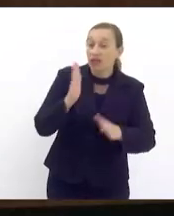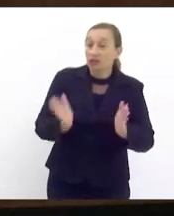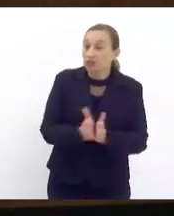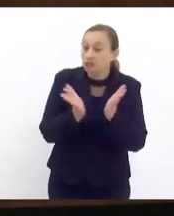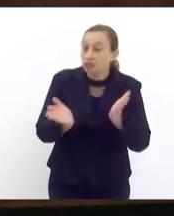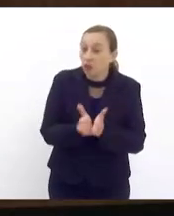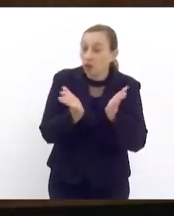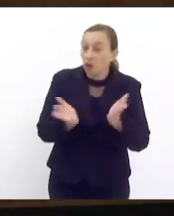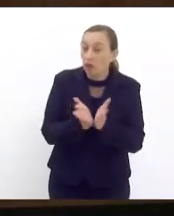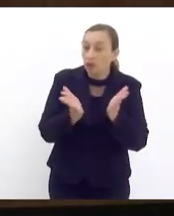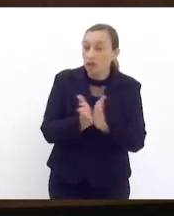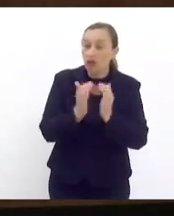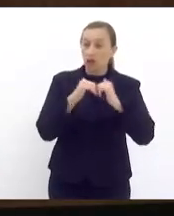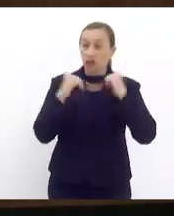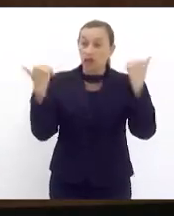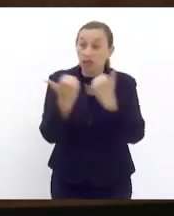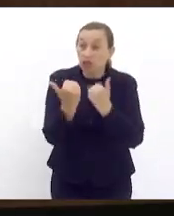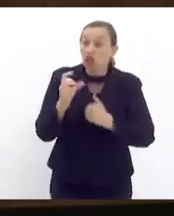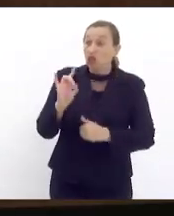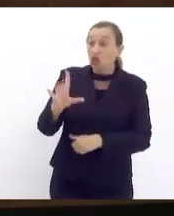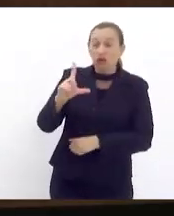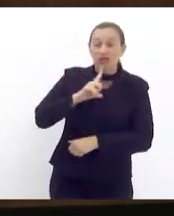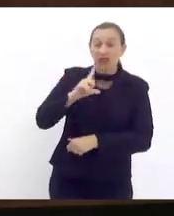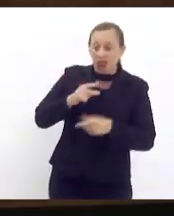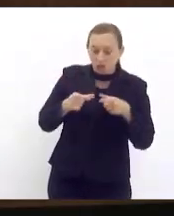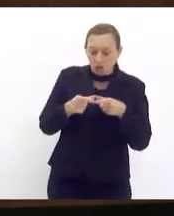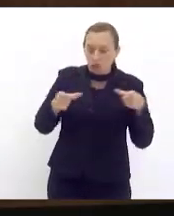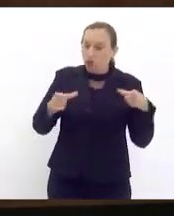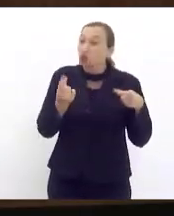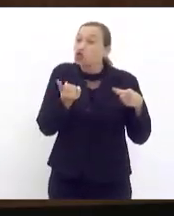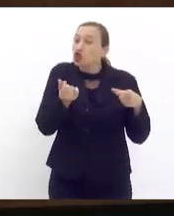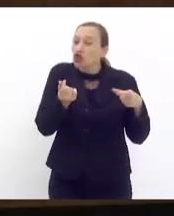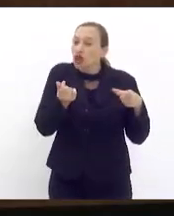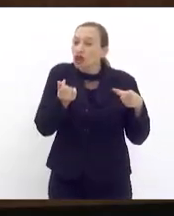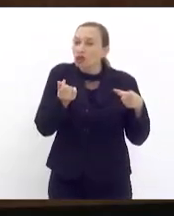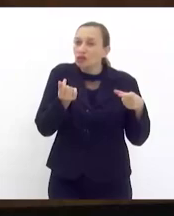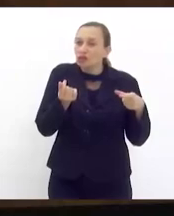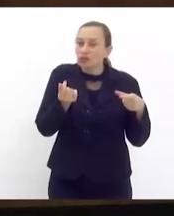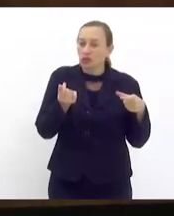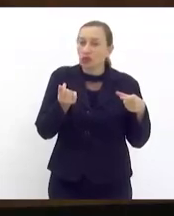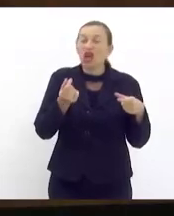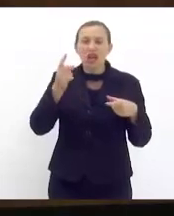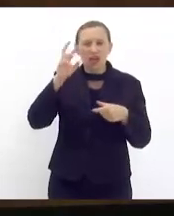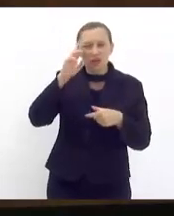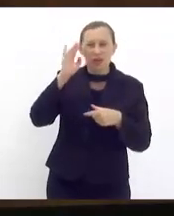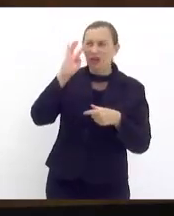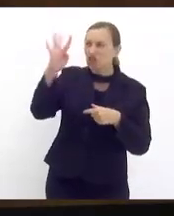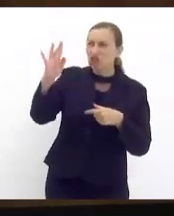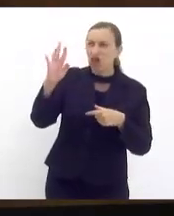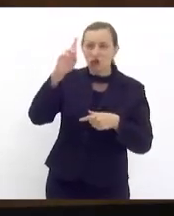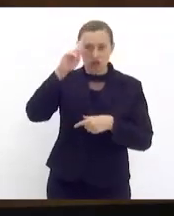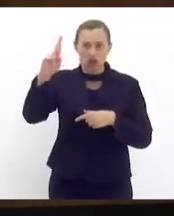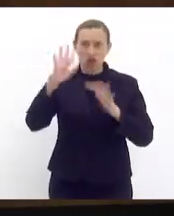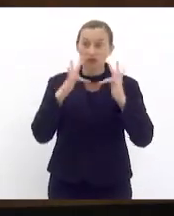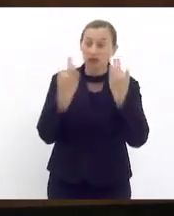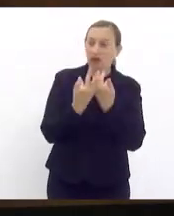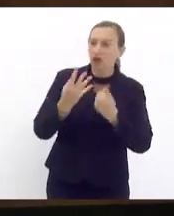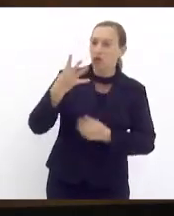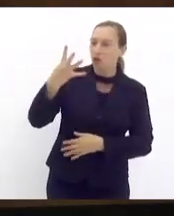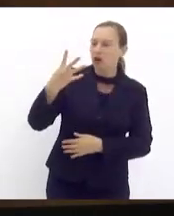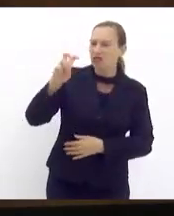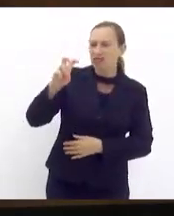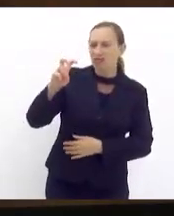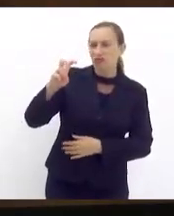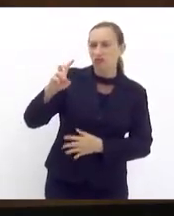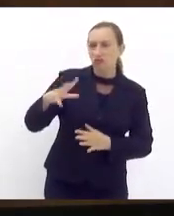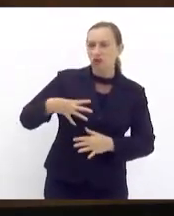estádio que tem muita das vezes é só aquele ali como sua diversão para levar sua família imagine o chefe de família com quatro cinco filhos